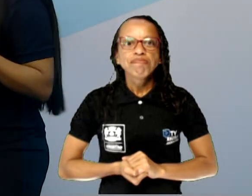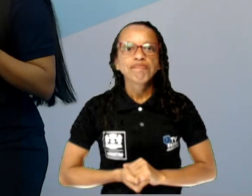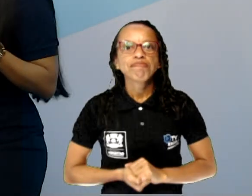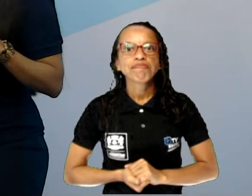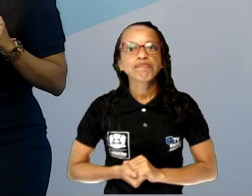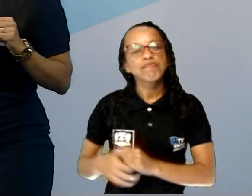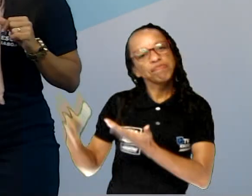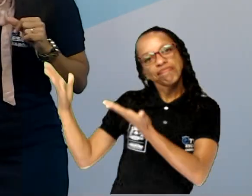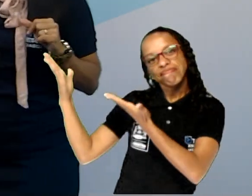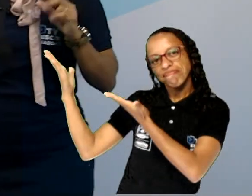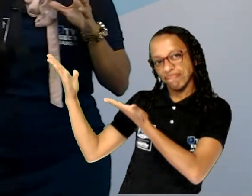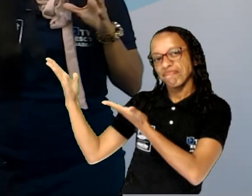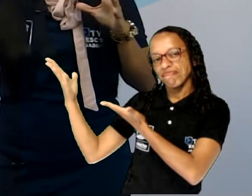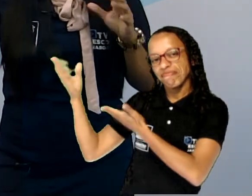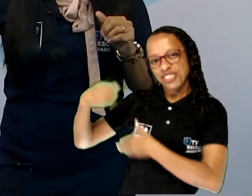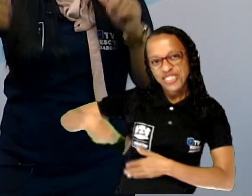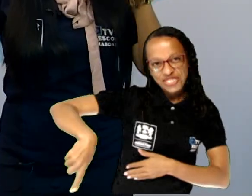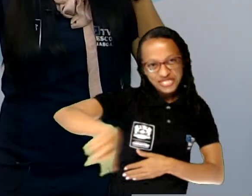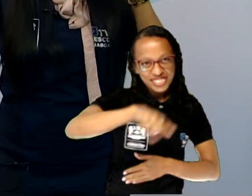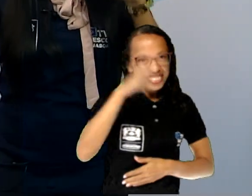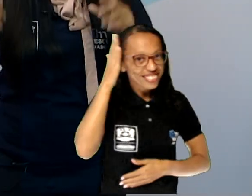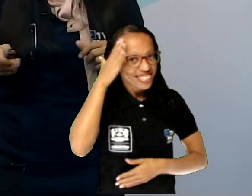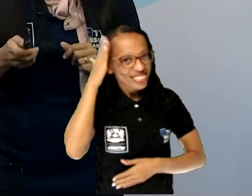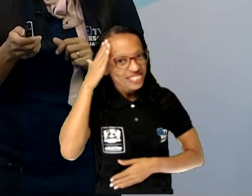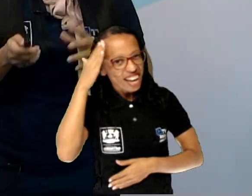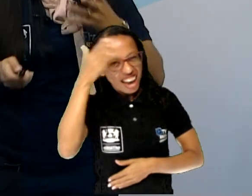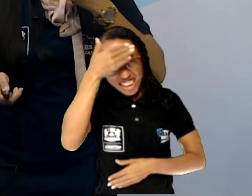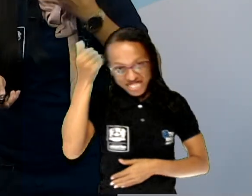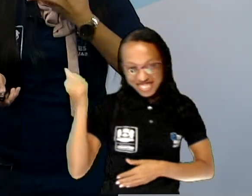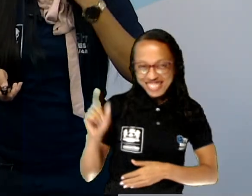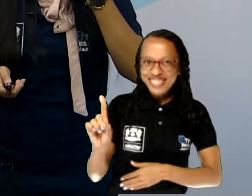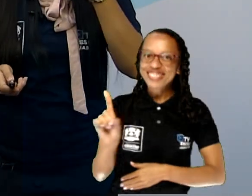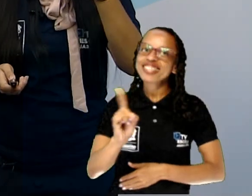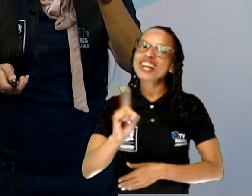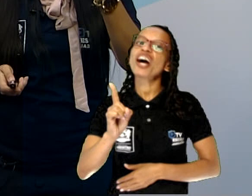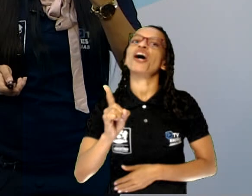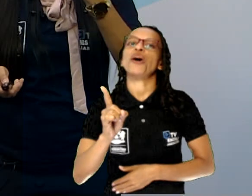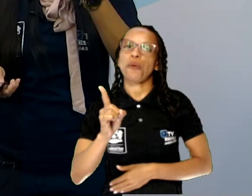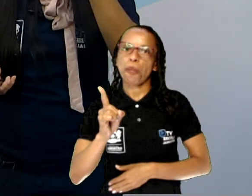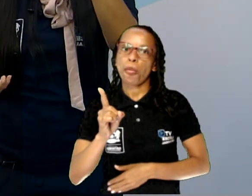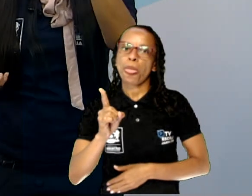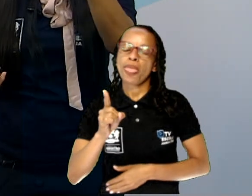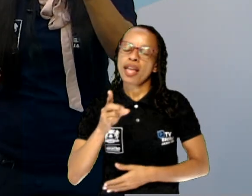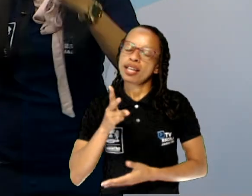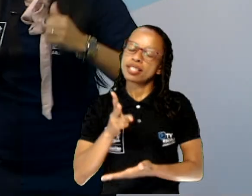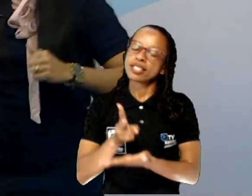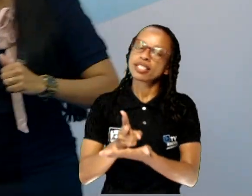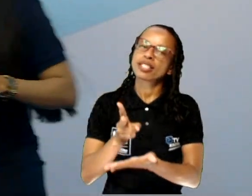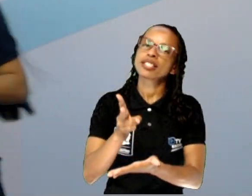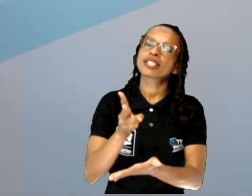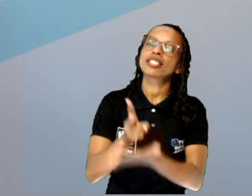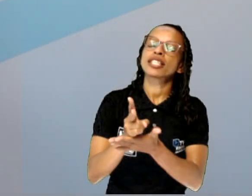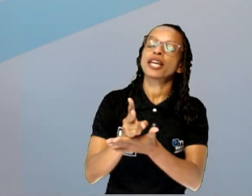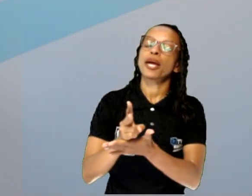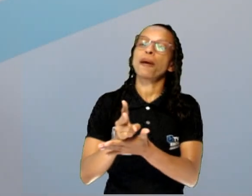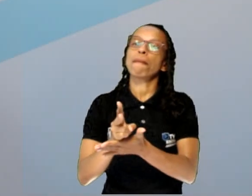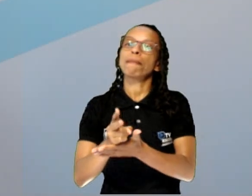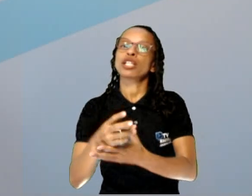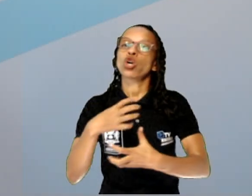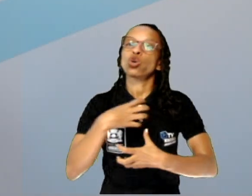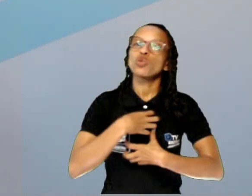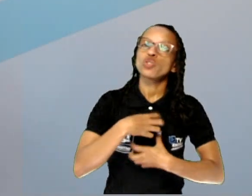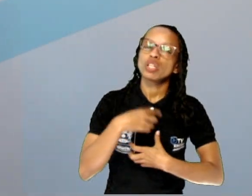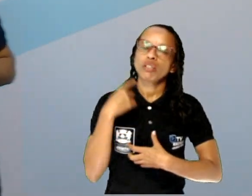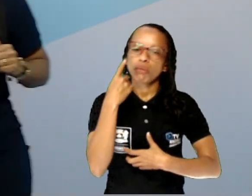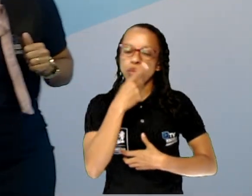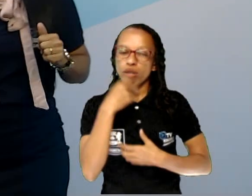agudo, para vocês aí, bem grandão, para não esquecer. Ele geralmente vai deixar o som mais aberto.